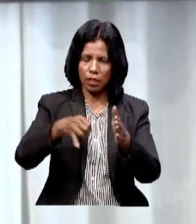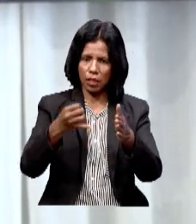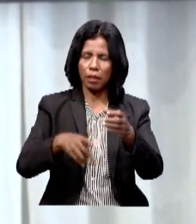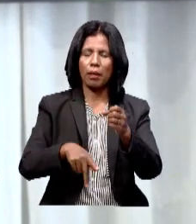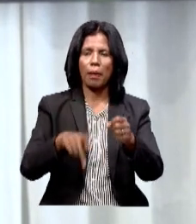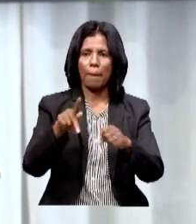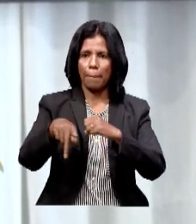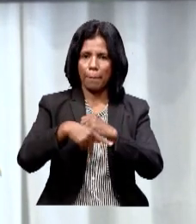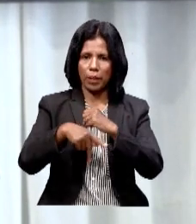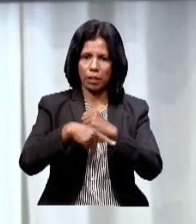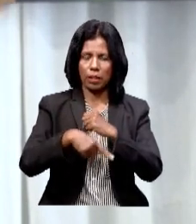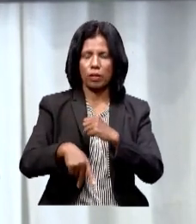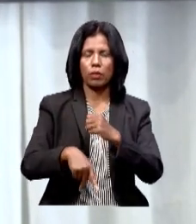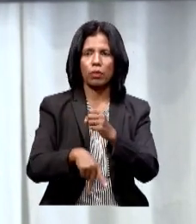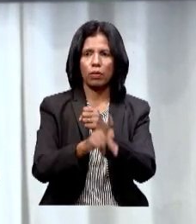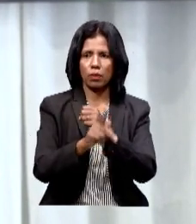Mão Adriano,